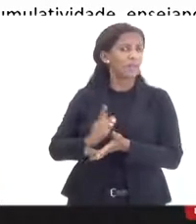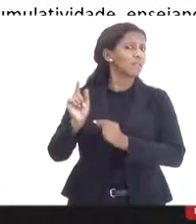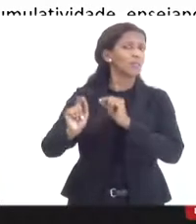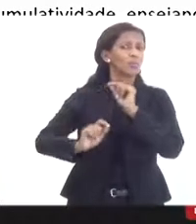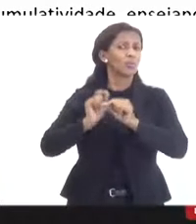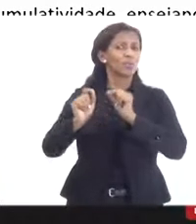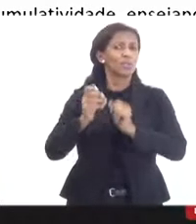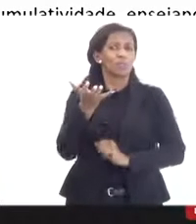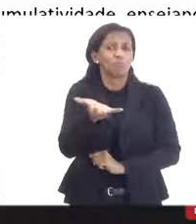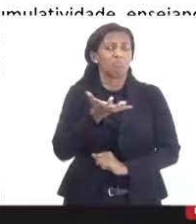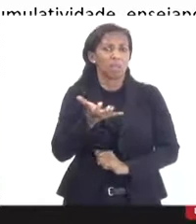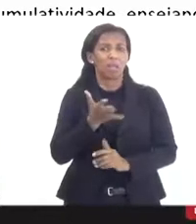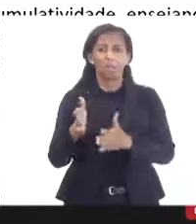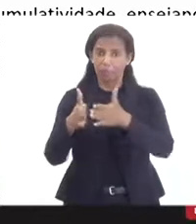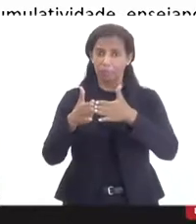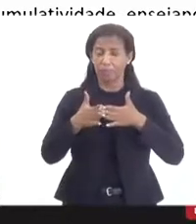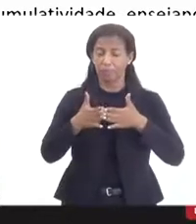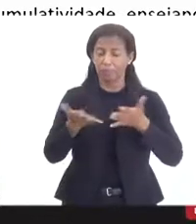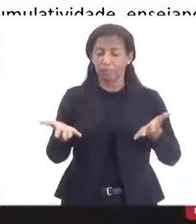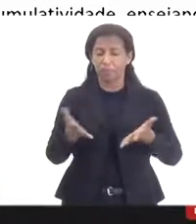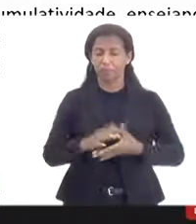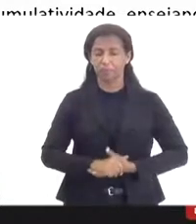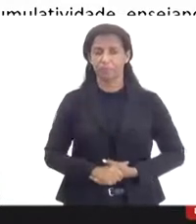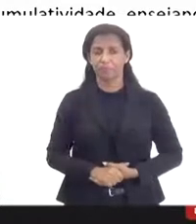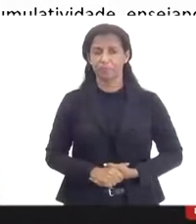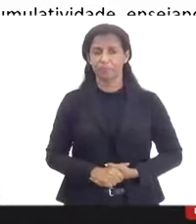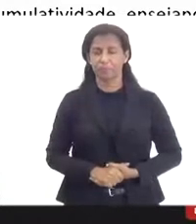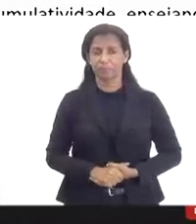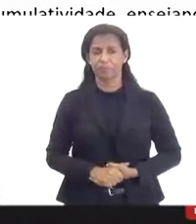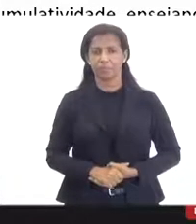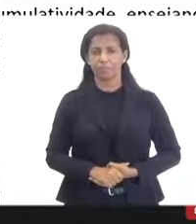pretendendo, por favor. Bom, obrigado,